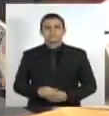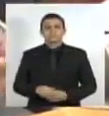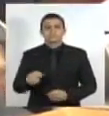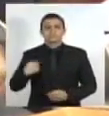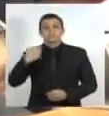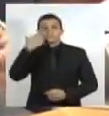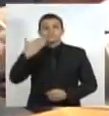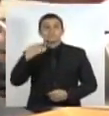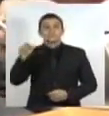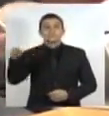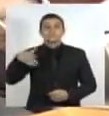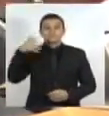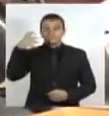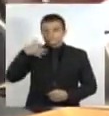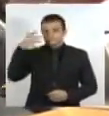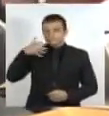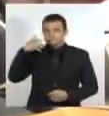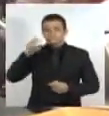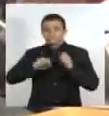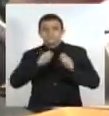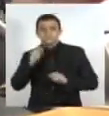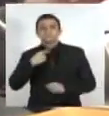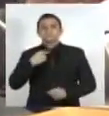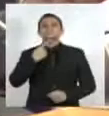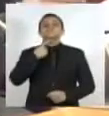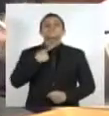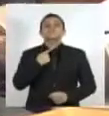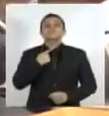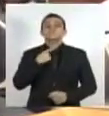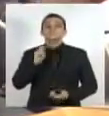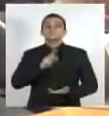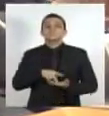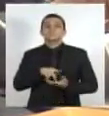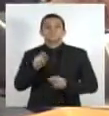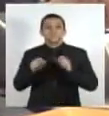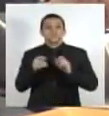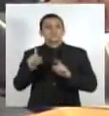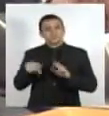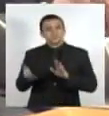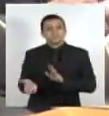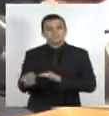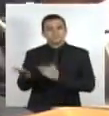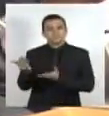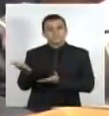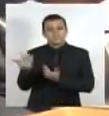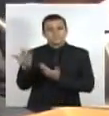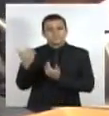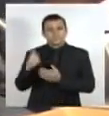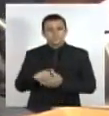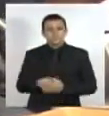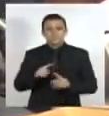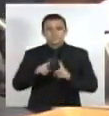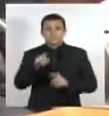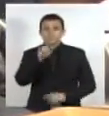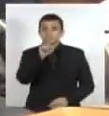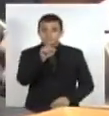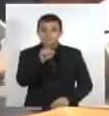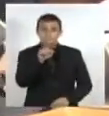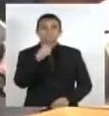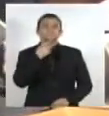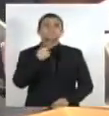externei aí da tribuna, que a intenção minha é homenagear. A intenção de Vossa Excelência foi